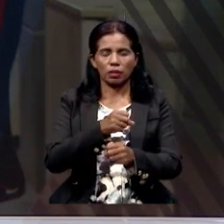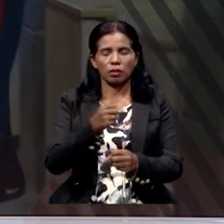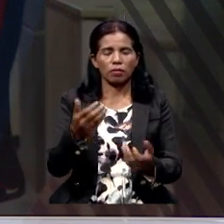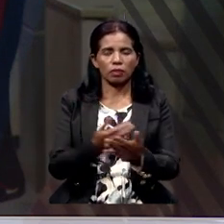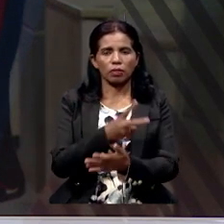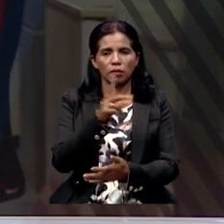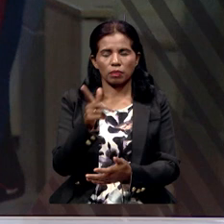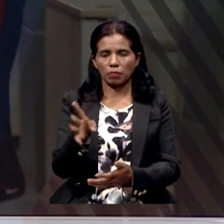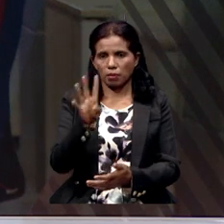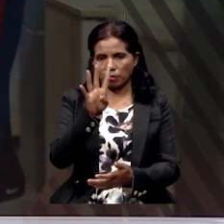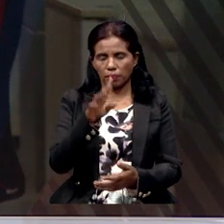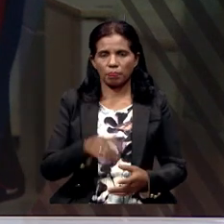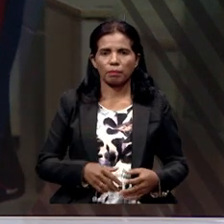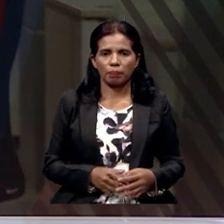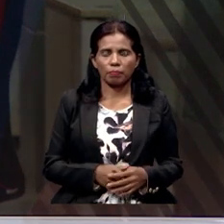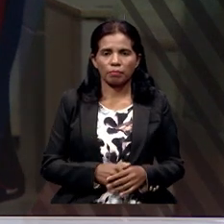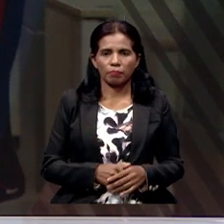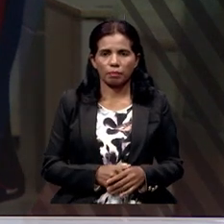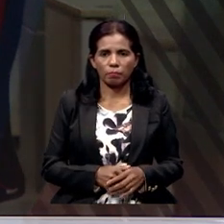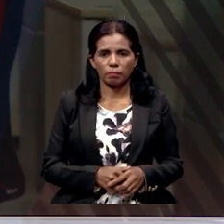Ronesen Hat.